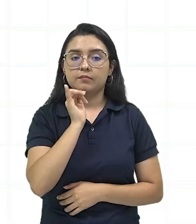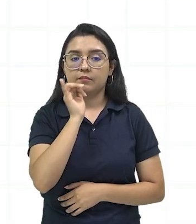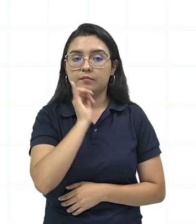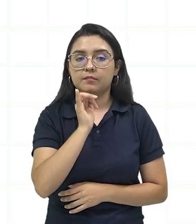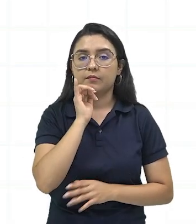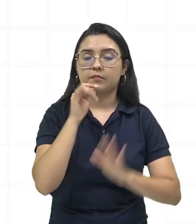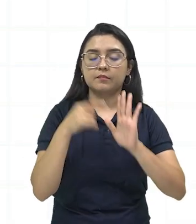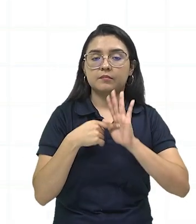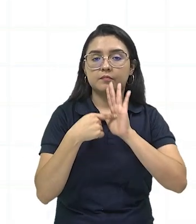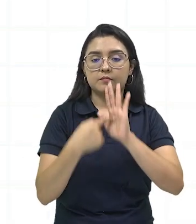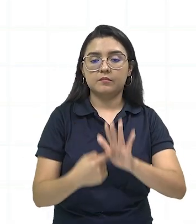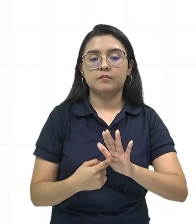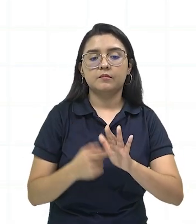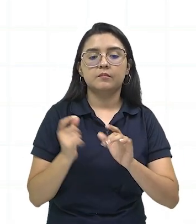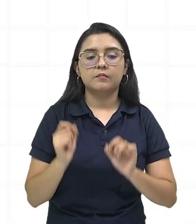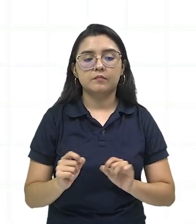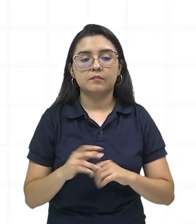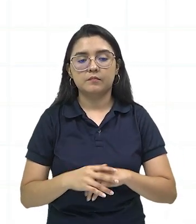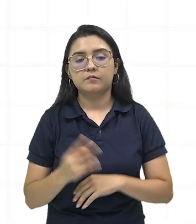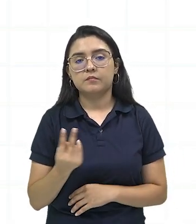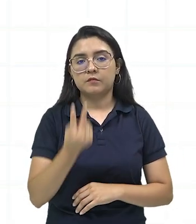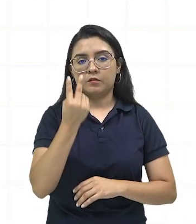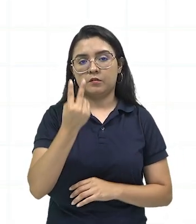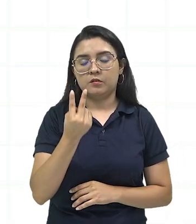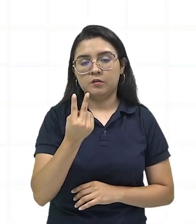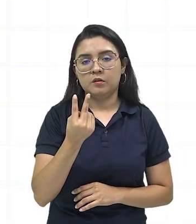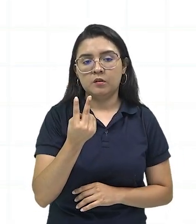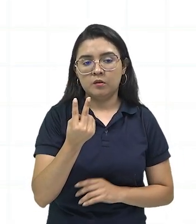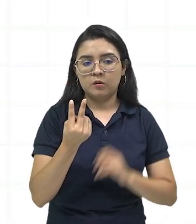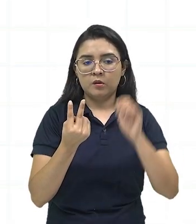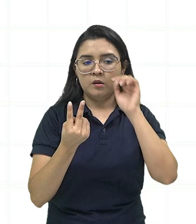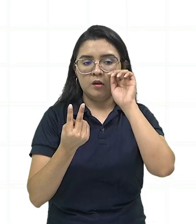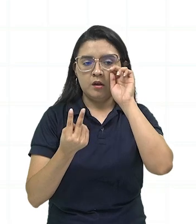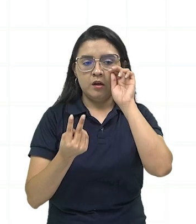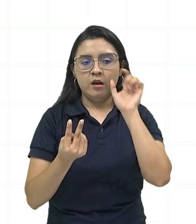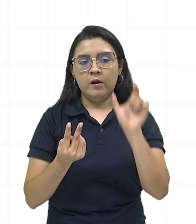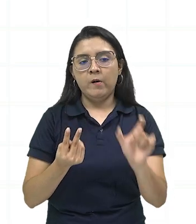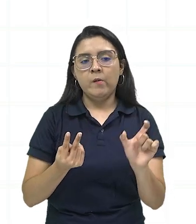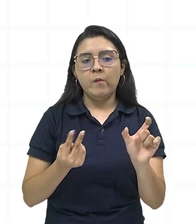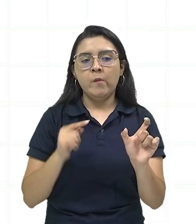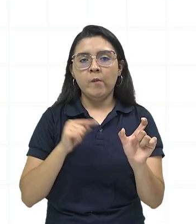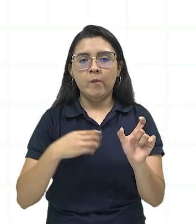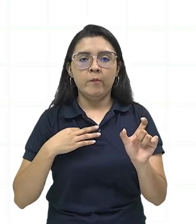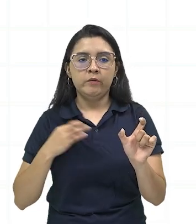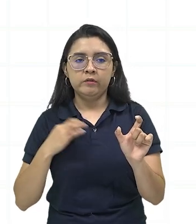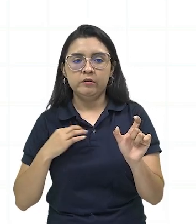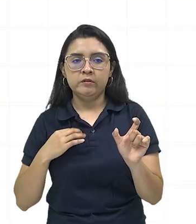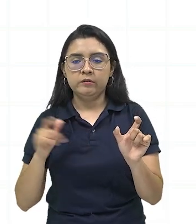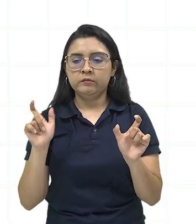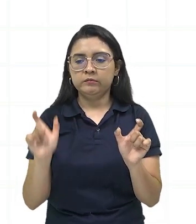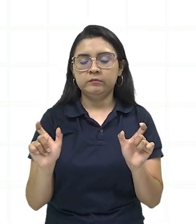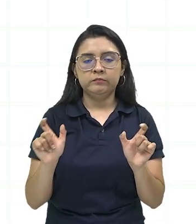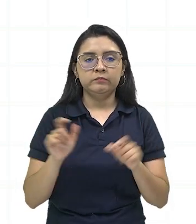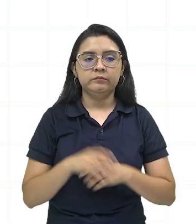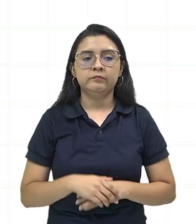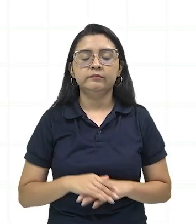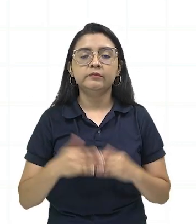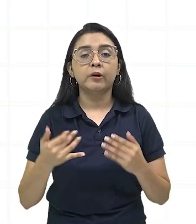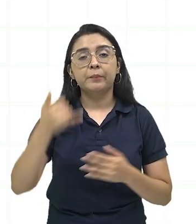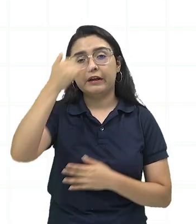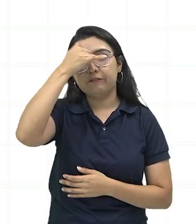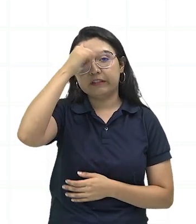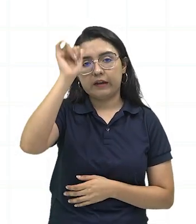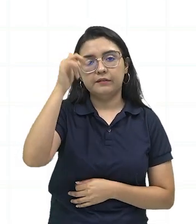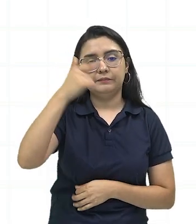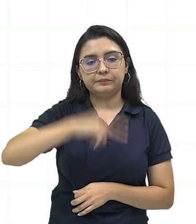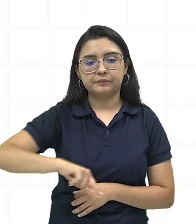onde aparecia duas palavras, duas vezes o substantivo blusa. E aí, para não repetir,